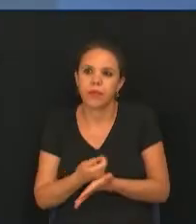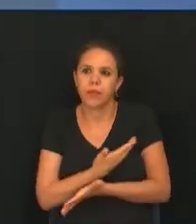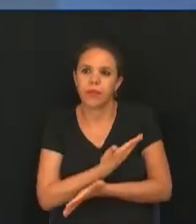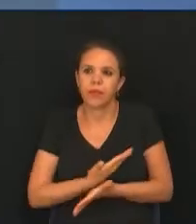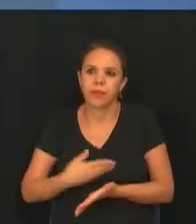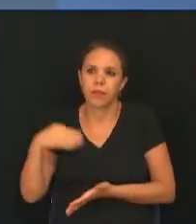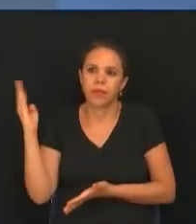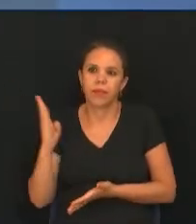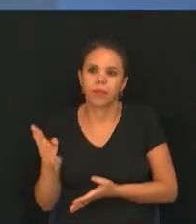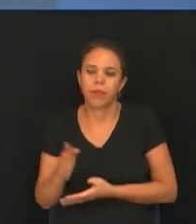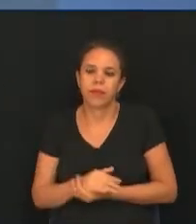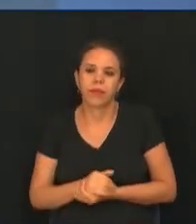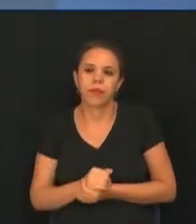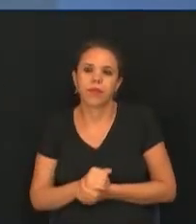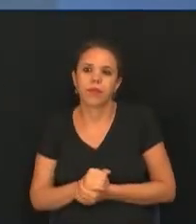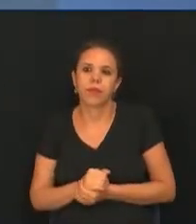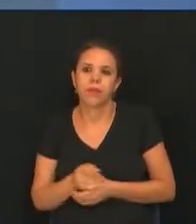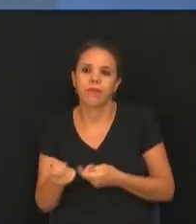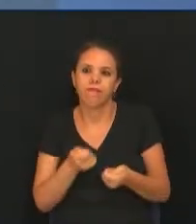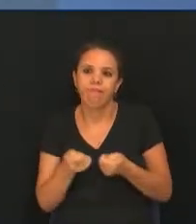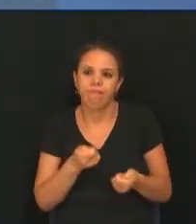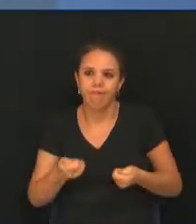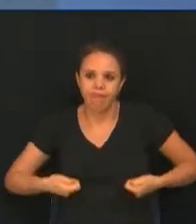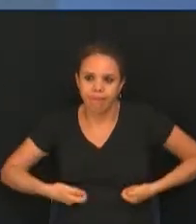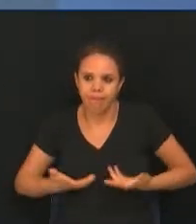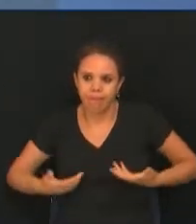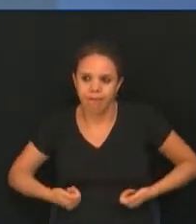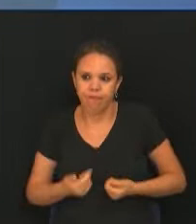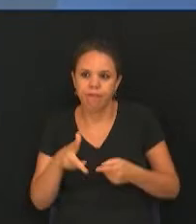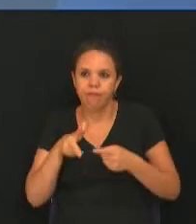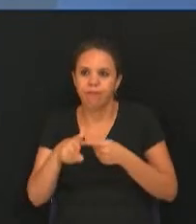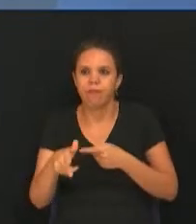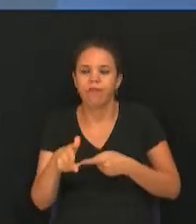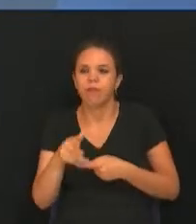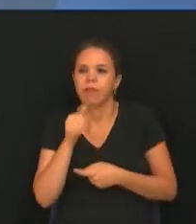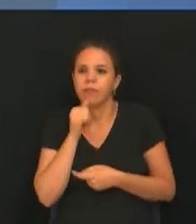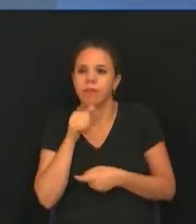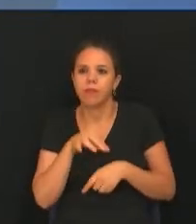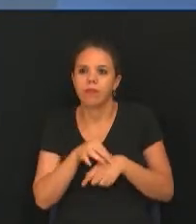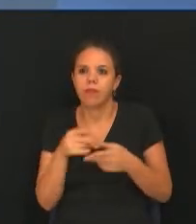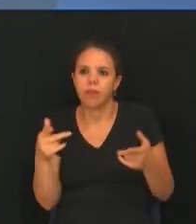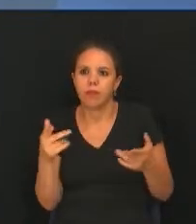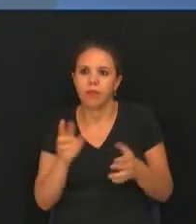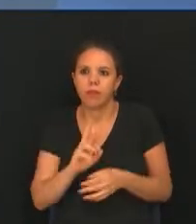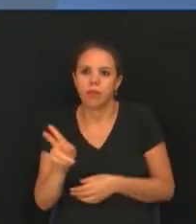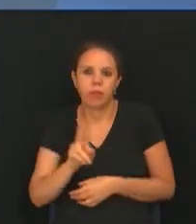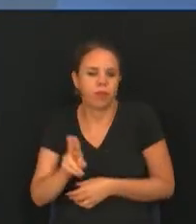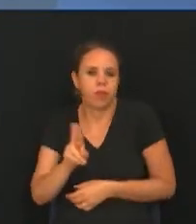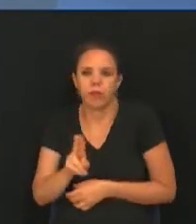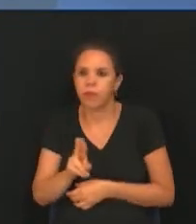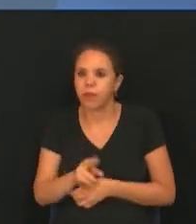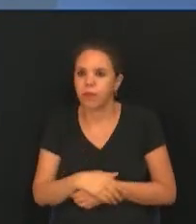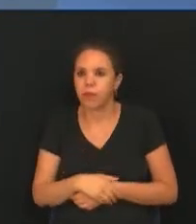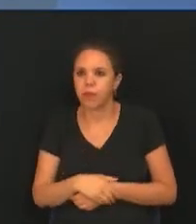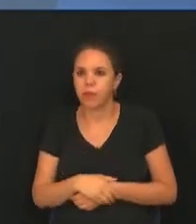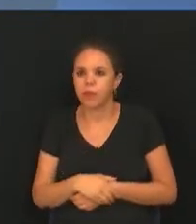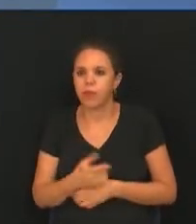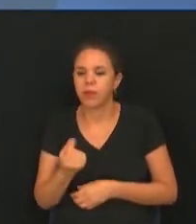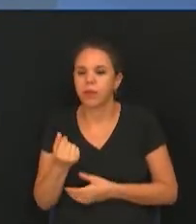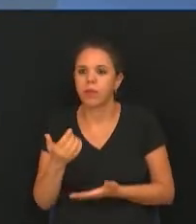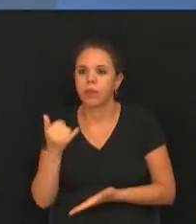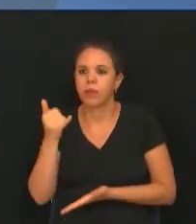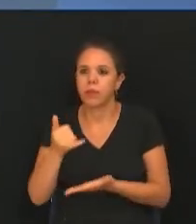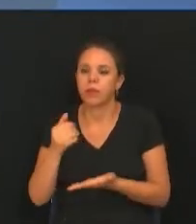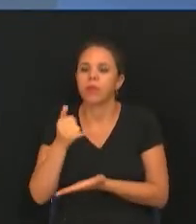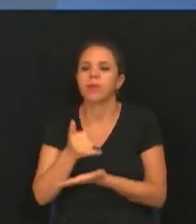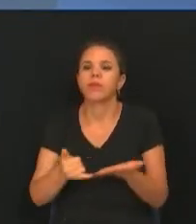brasileiro enxugue gastos, corte na carne e não use o contribuinte para